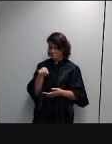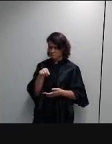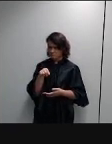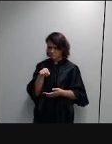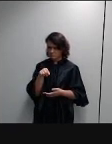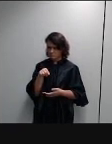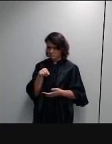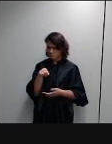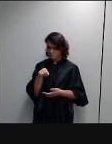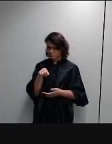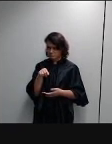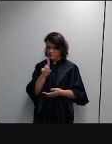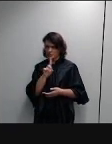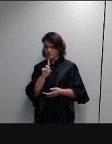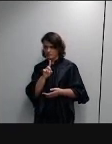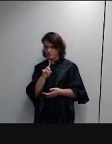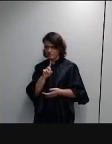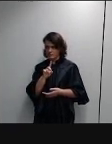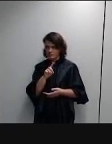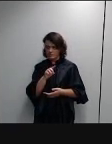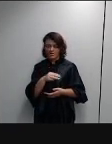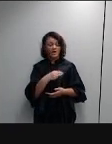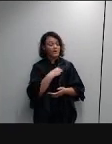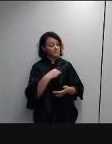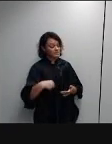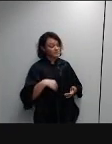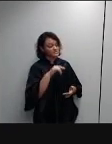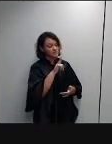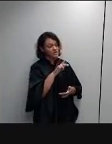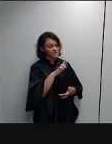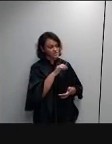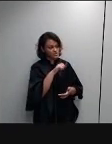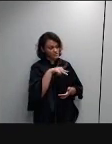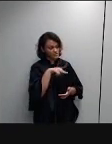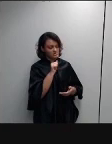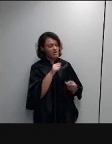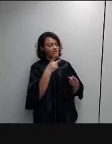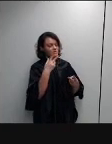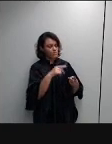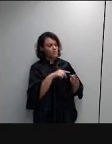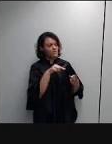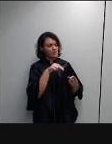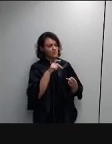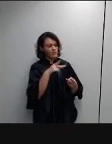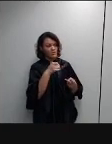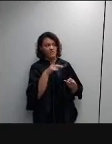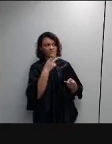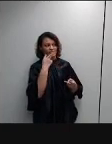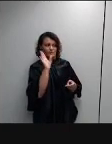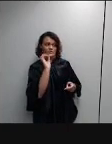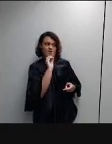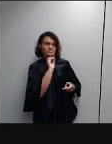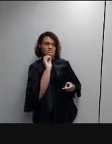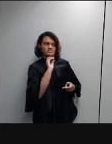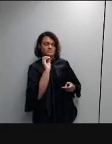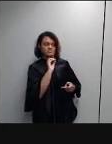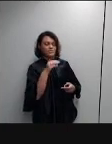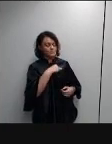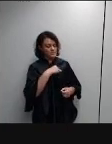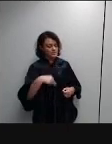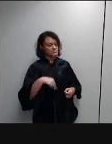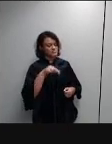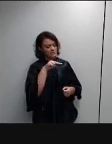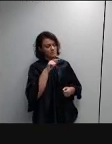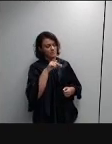ou início Regina assim como o ministro Napoleão a ministra ainda não se pronunciou sobre o mérito não é o ministro Napoleão já é assim faz